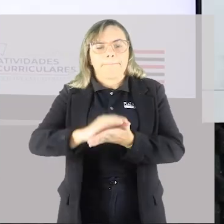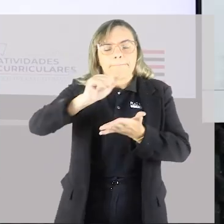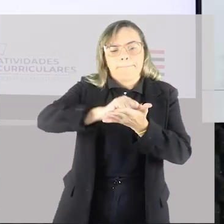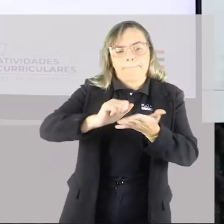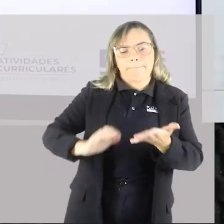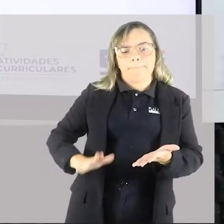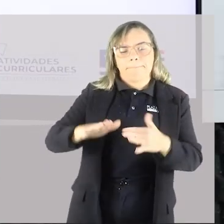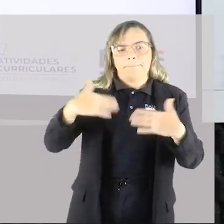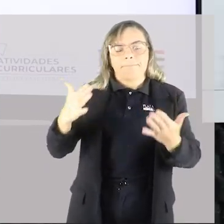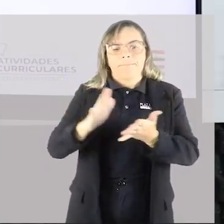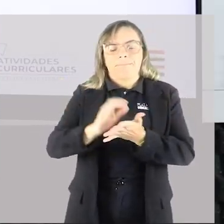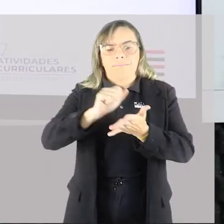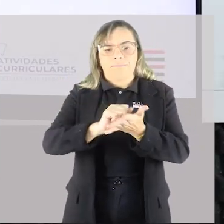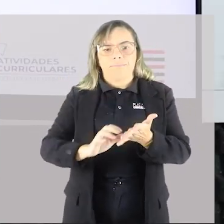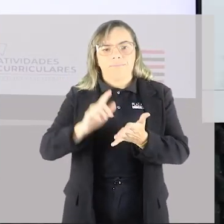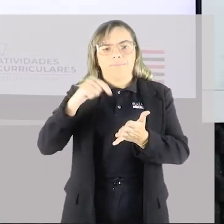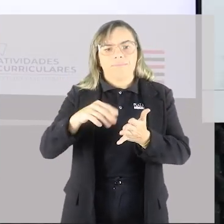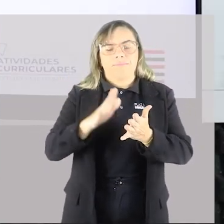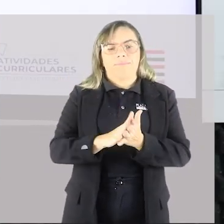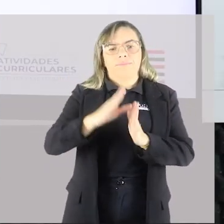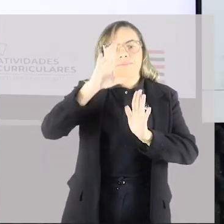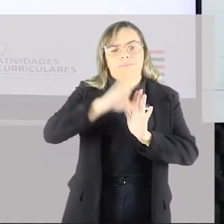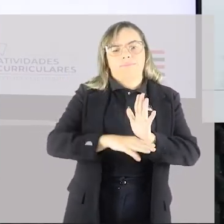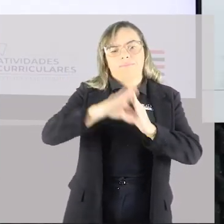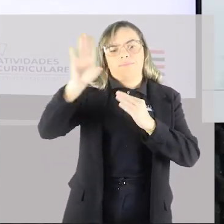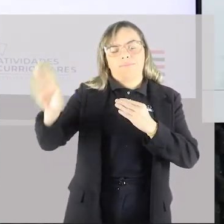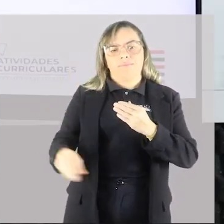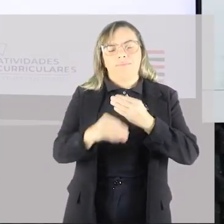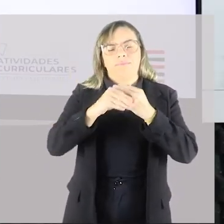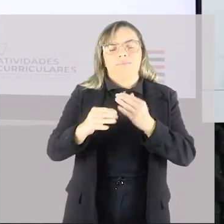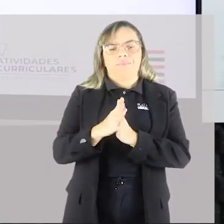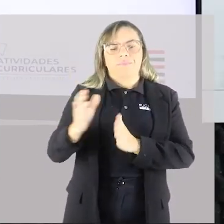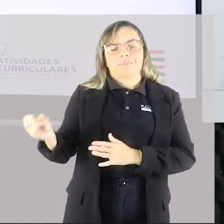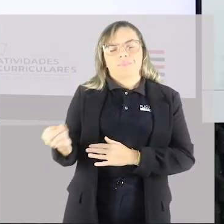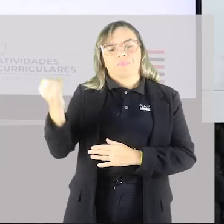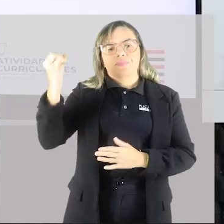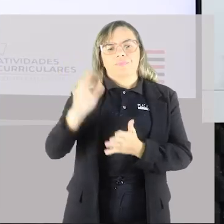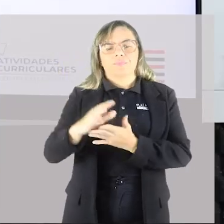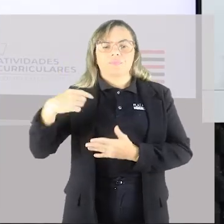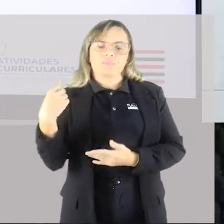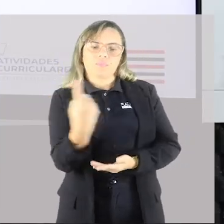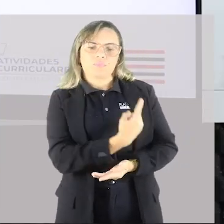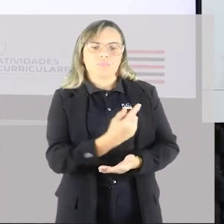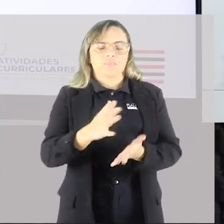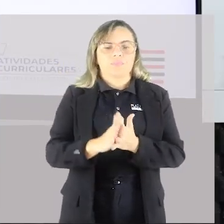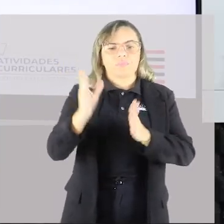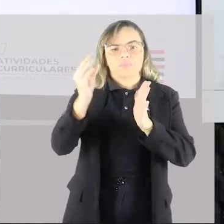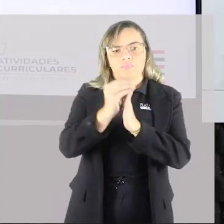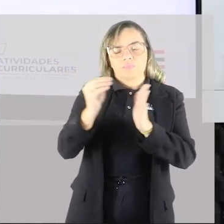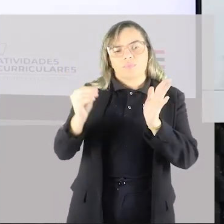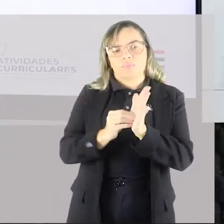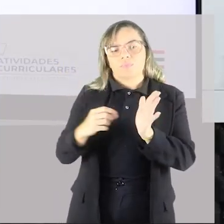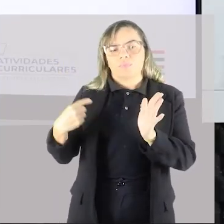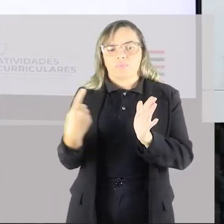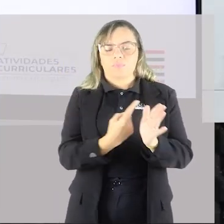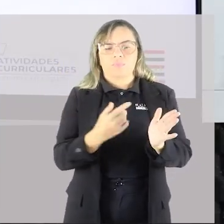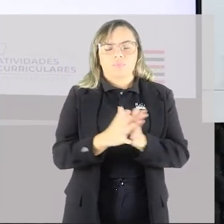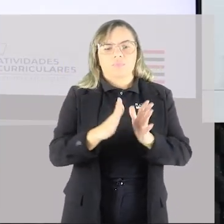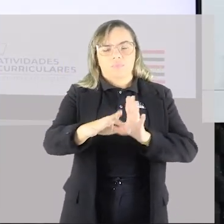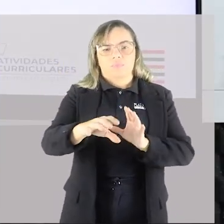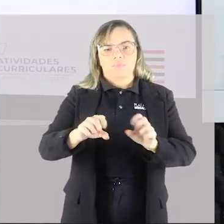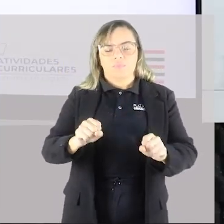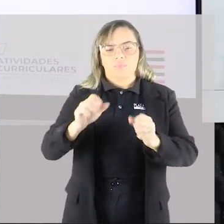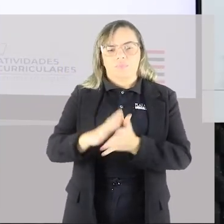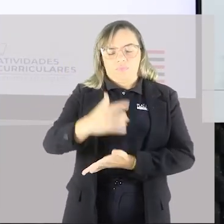atividades curriculares complementares que são tão importantes para o nosso conteúdo, a nossa formação